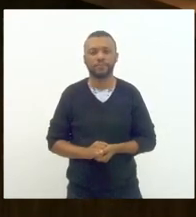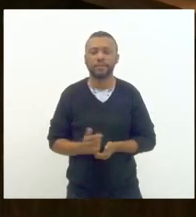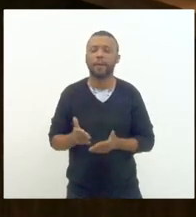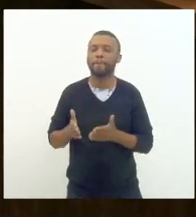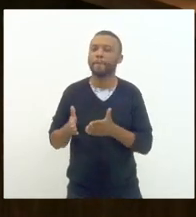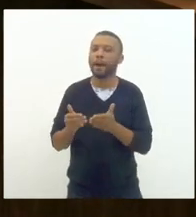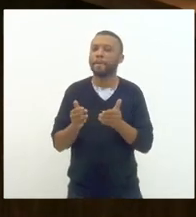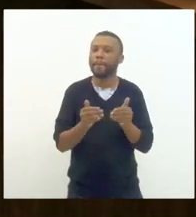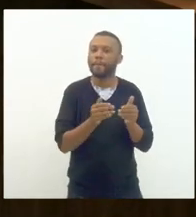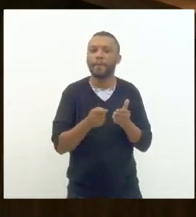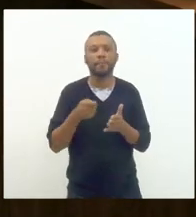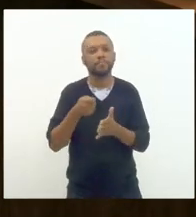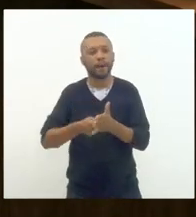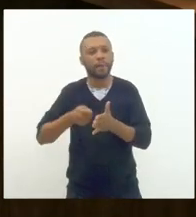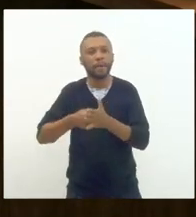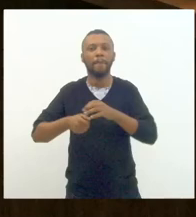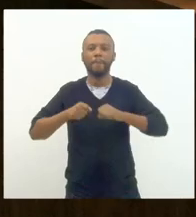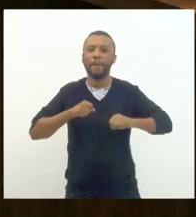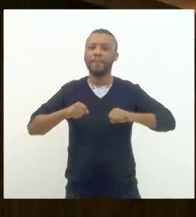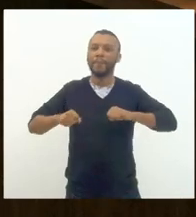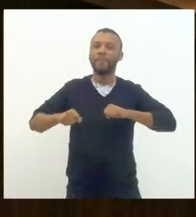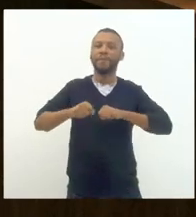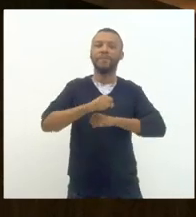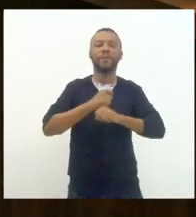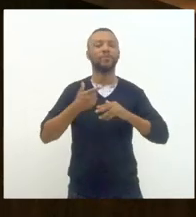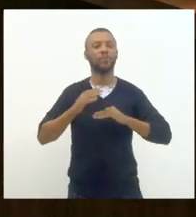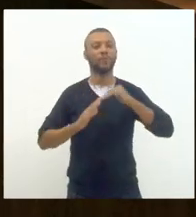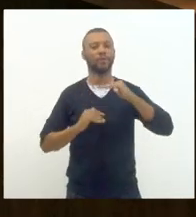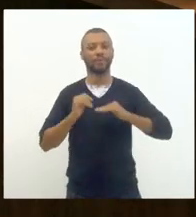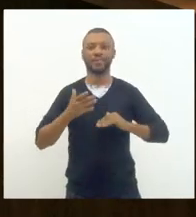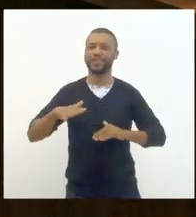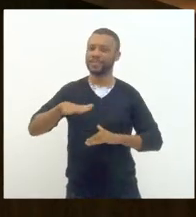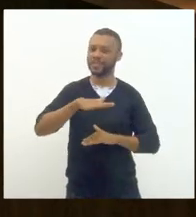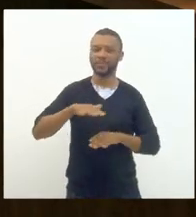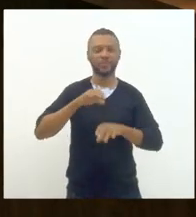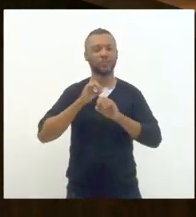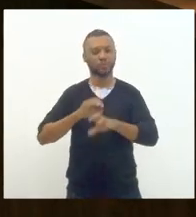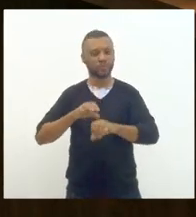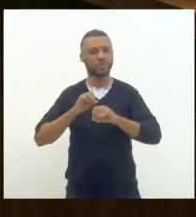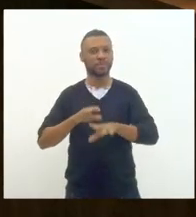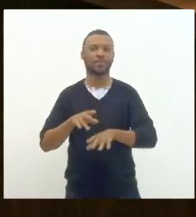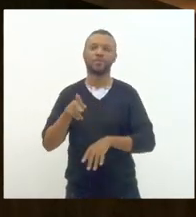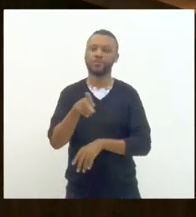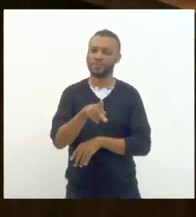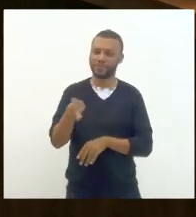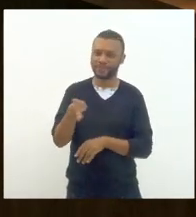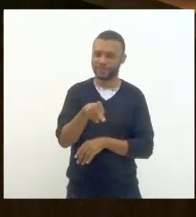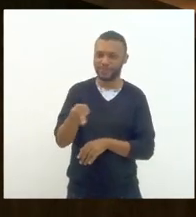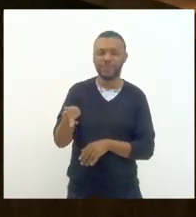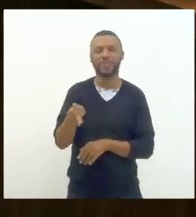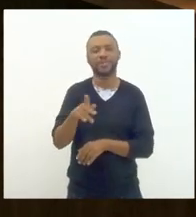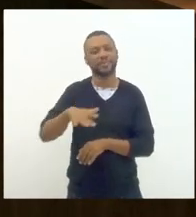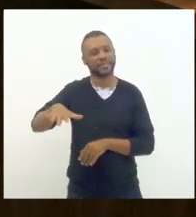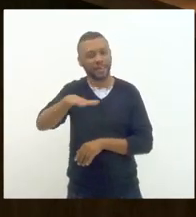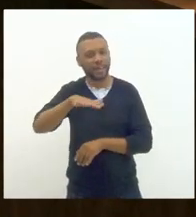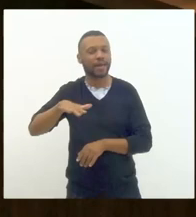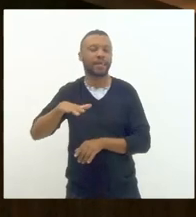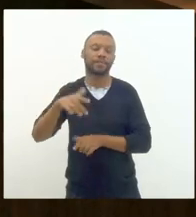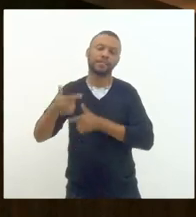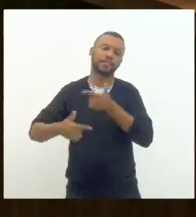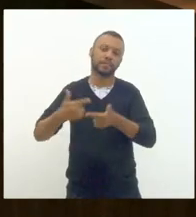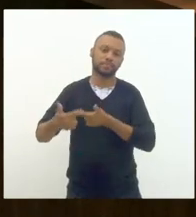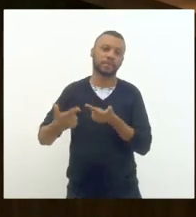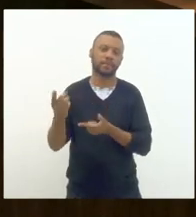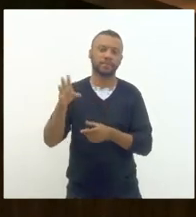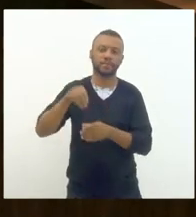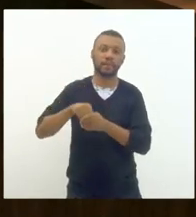reivindicações exatamente dos profissionais da área de educação, né, dos professores, e que parece que não